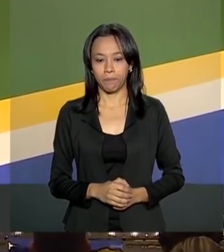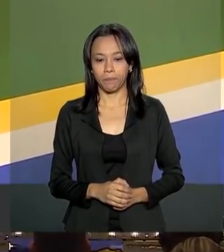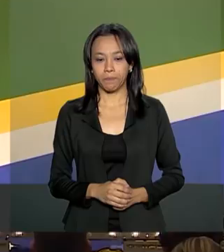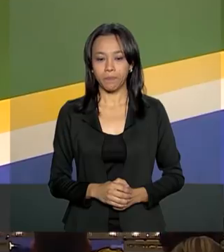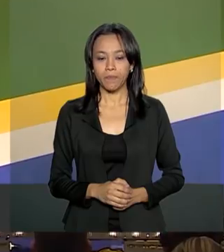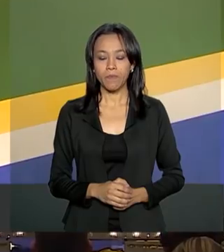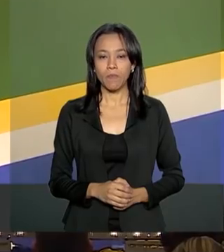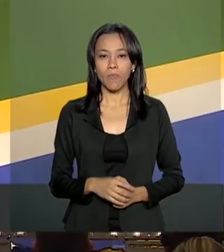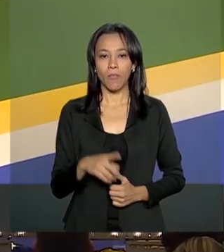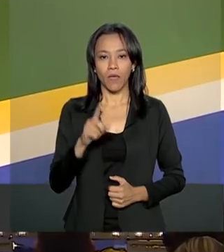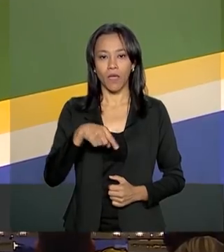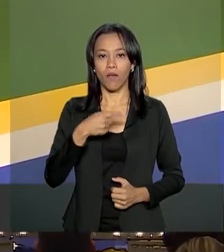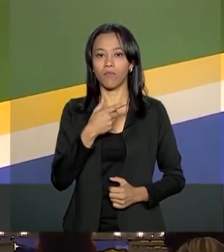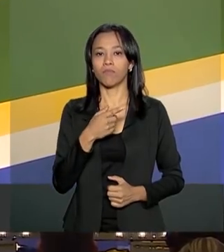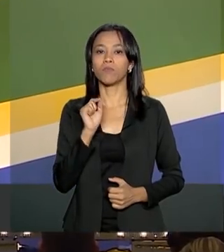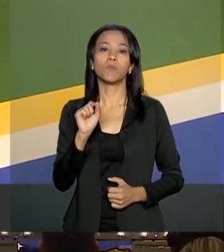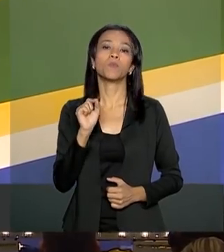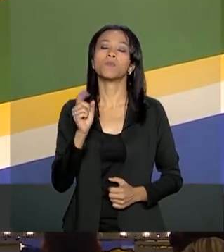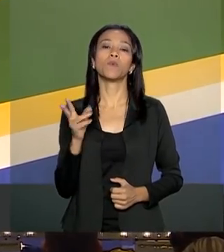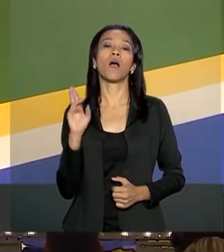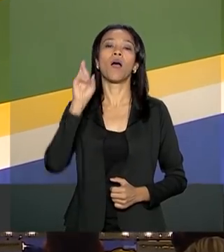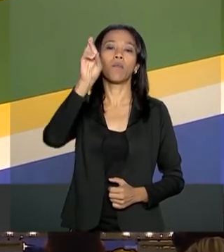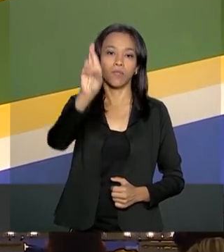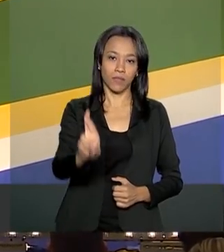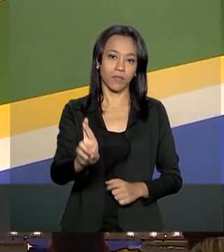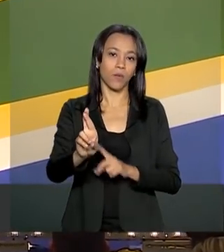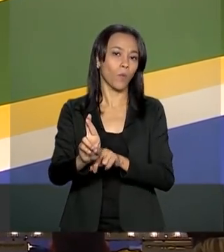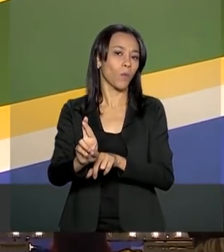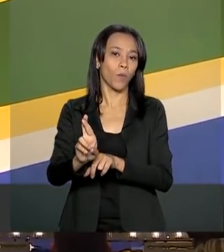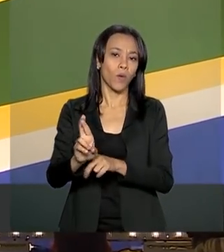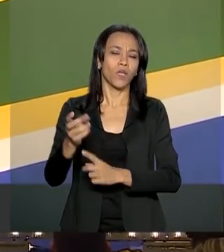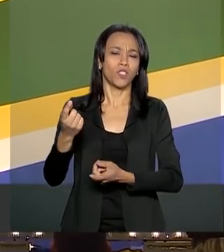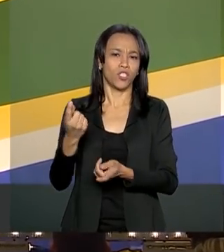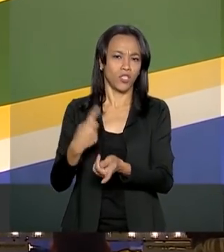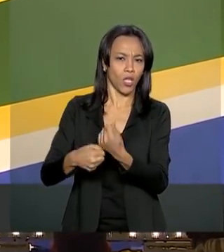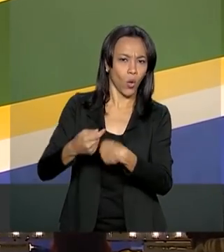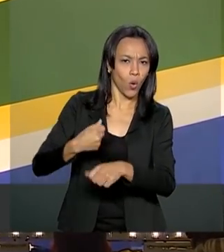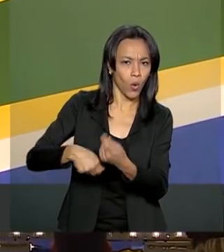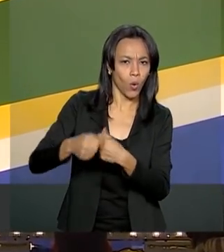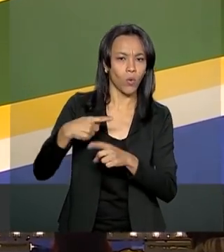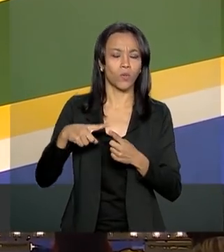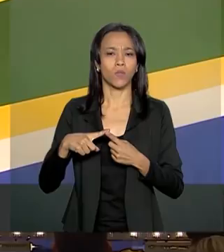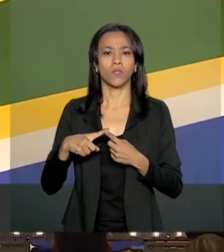uma representação nossa de negócios, de tecnologia,